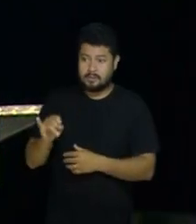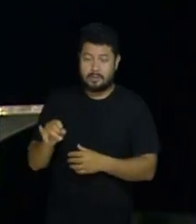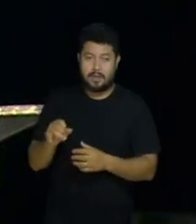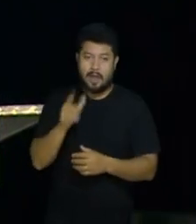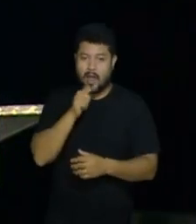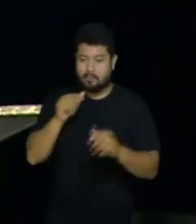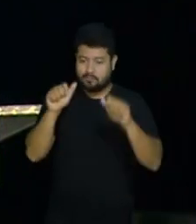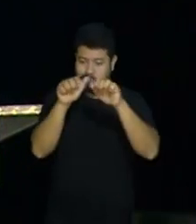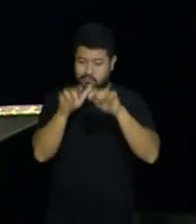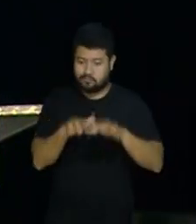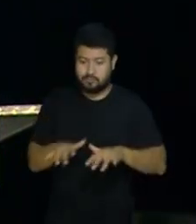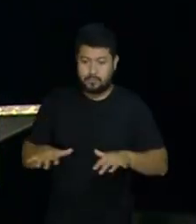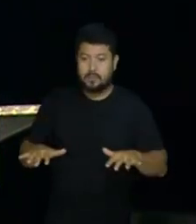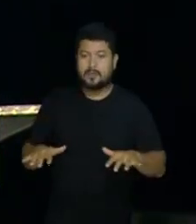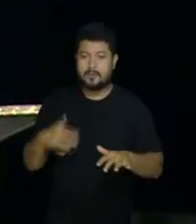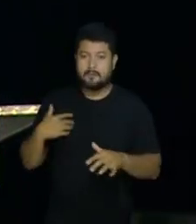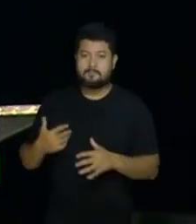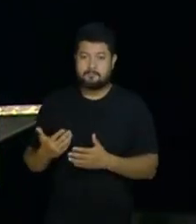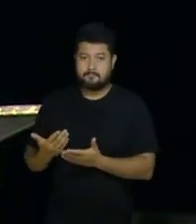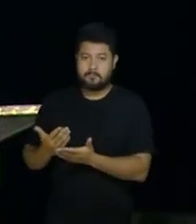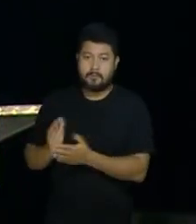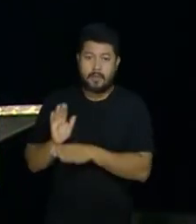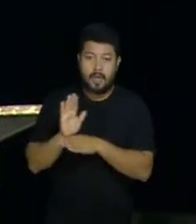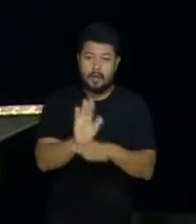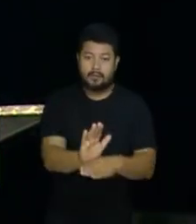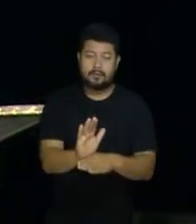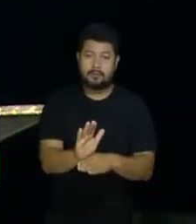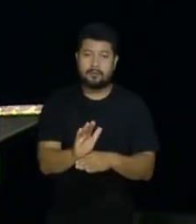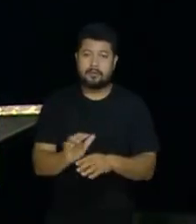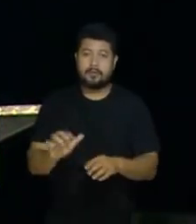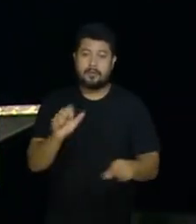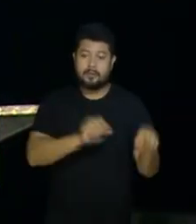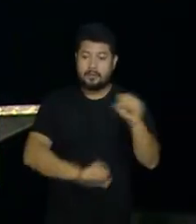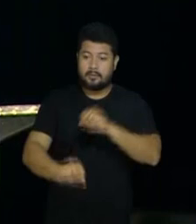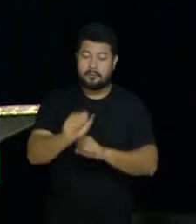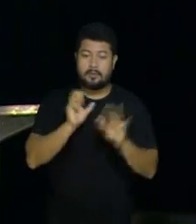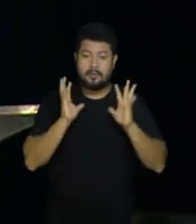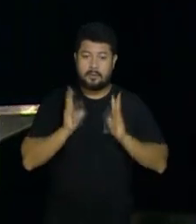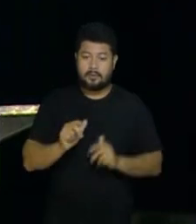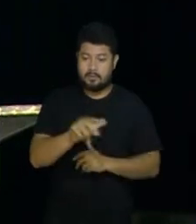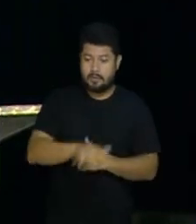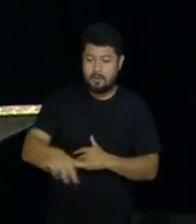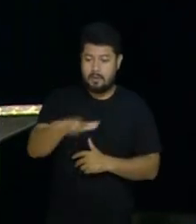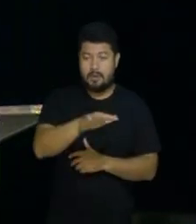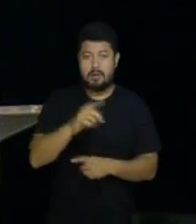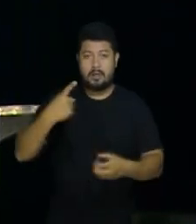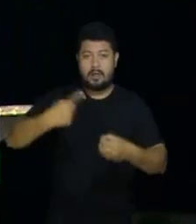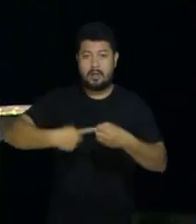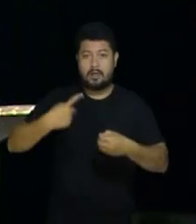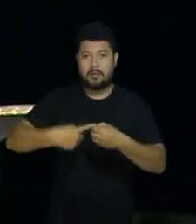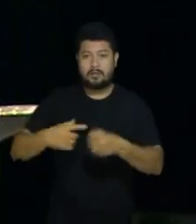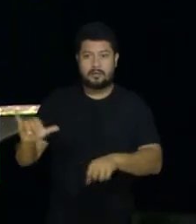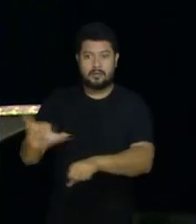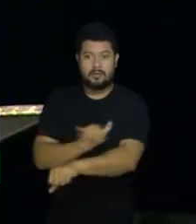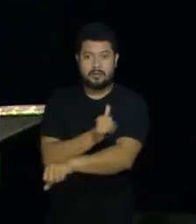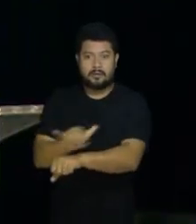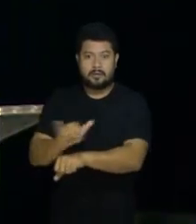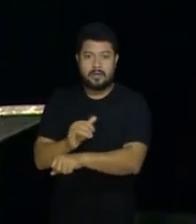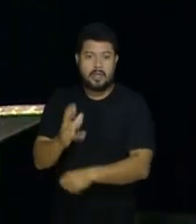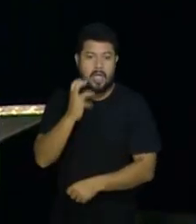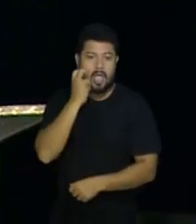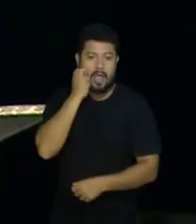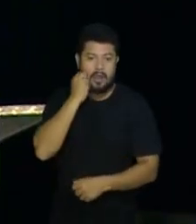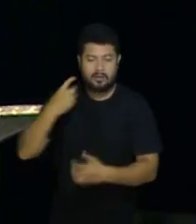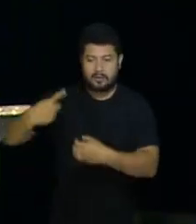a limpeza das áreas públicas da cidade. Essa estratégia de adoção de cidades por parte do